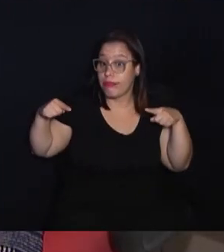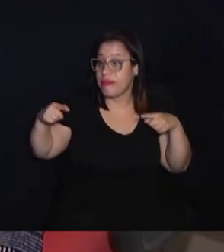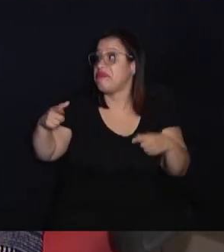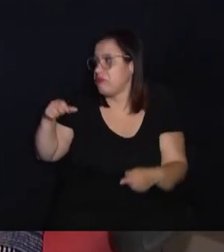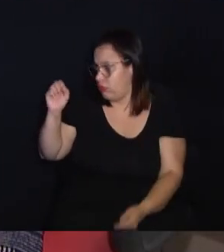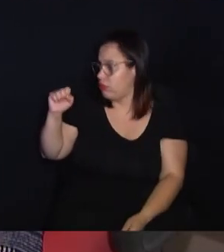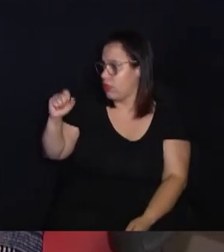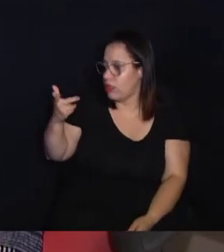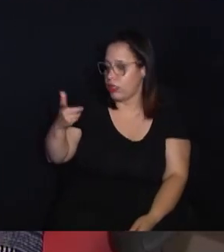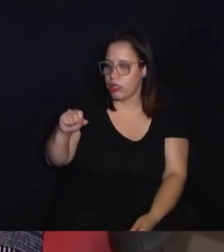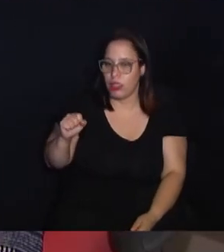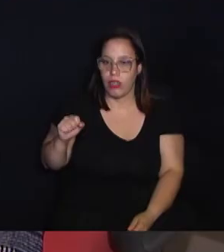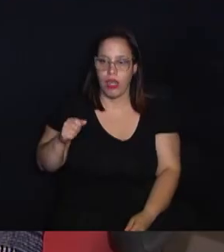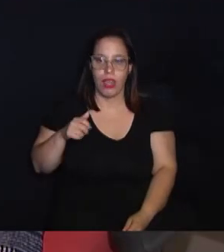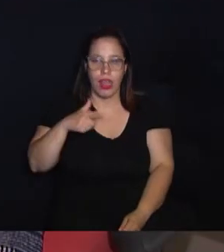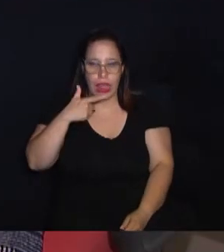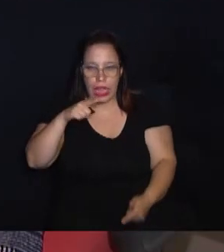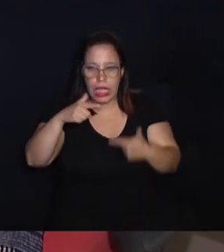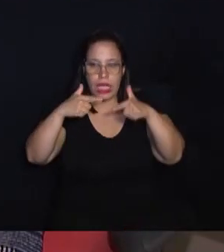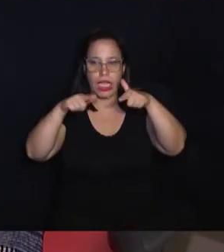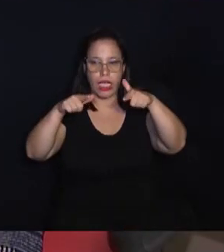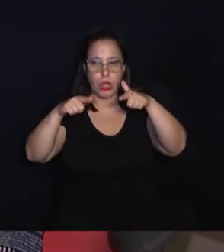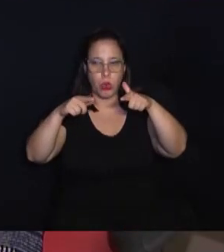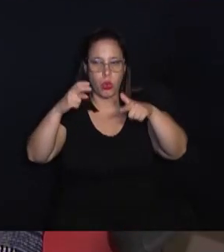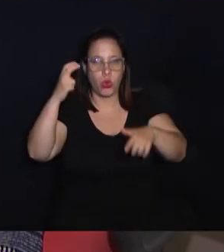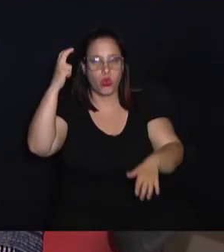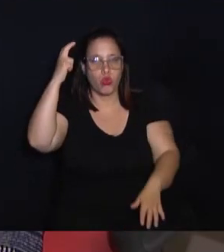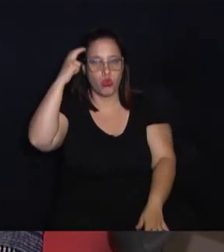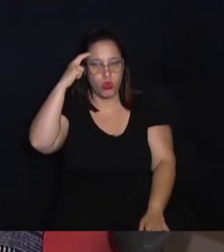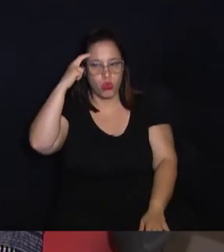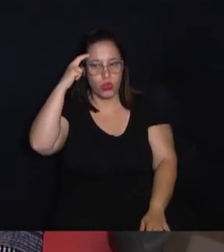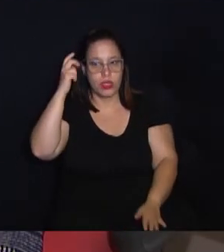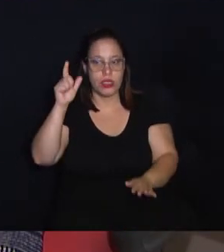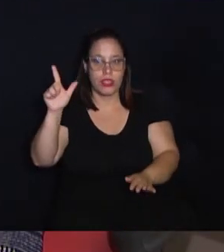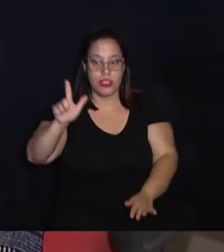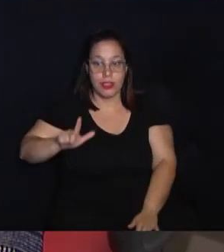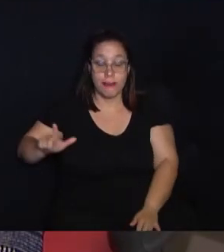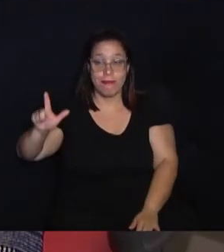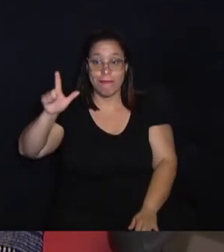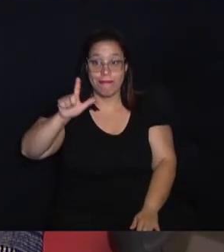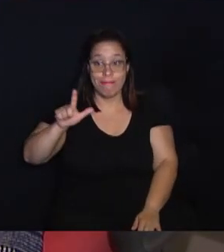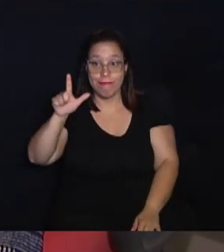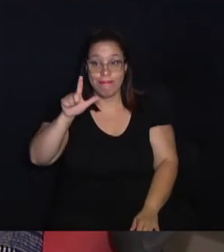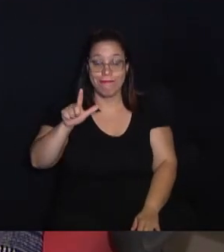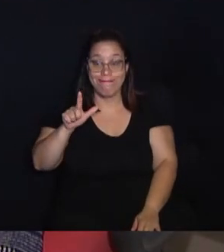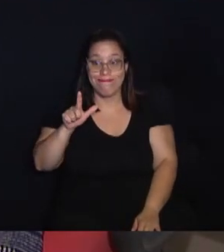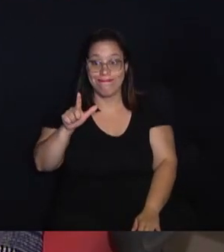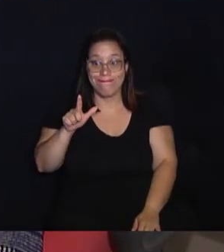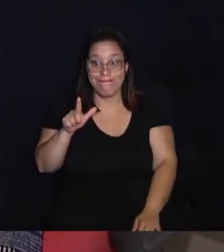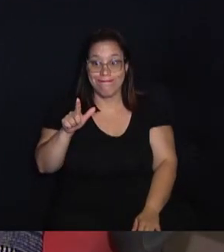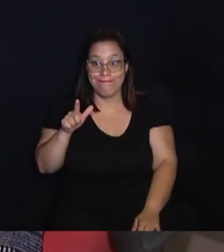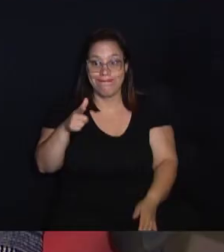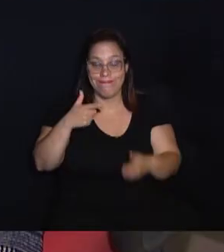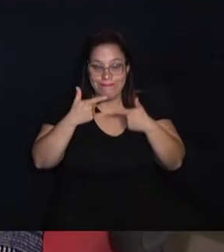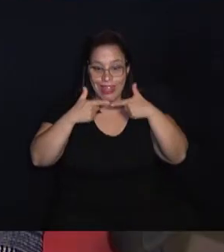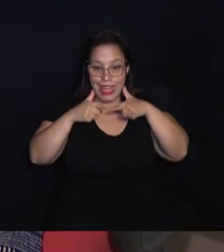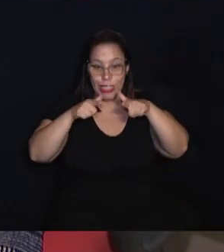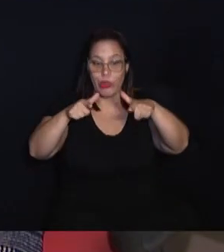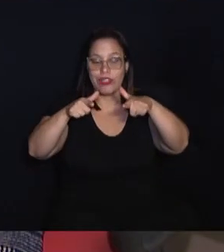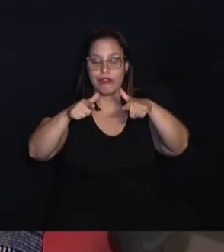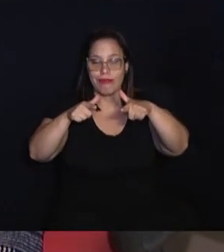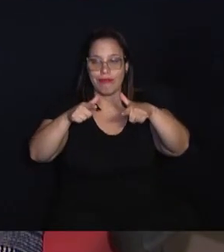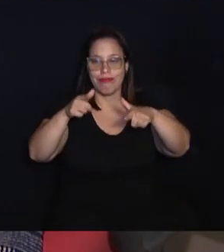suas línguas, culturas. E a literatura é o meio mais, a linguagem, digamos assim,